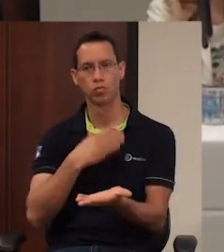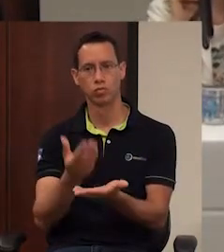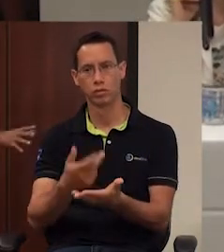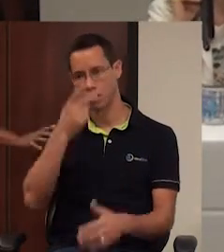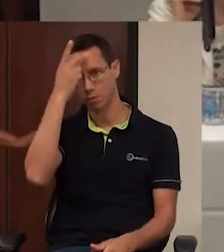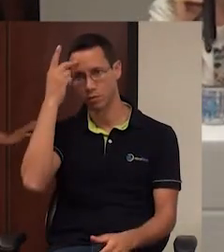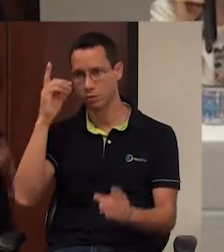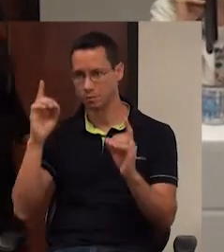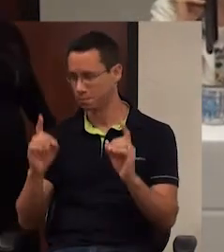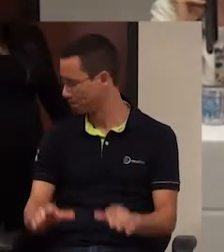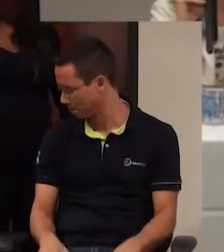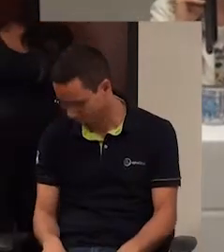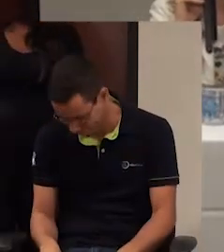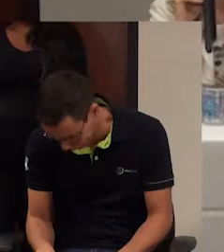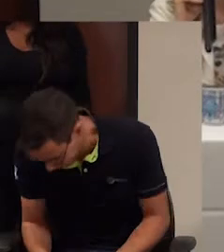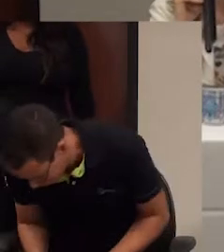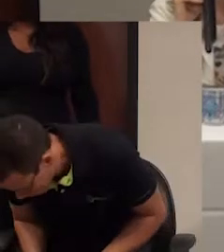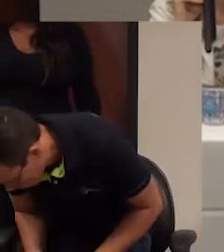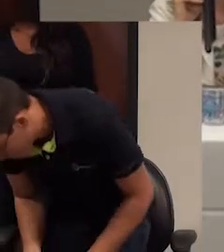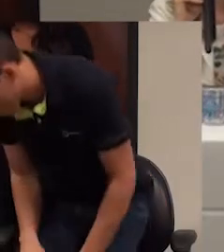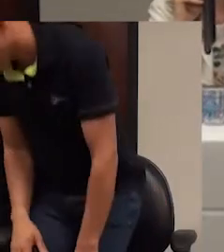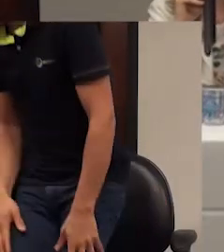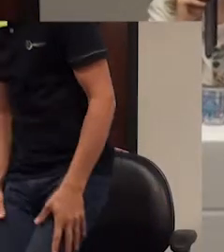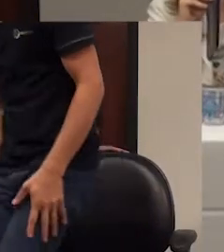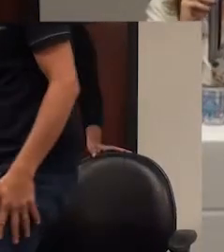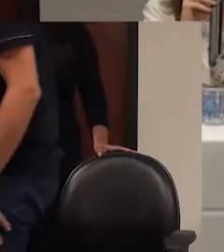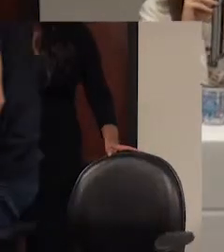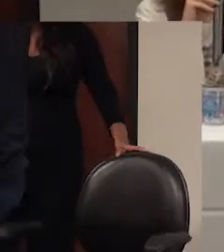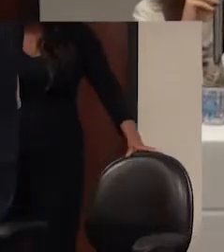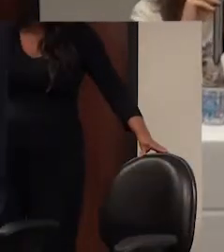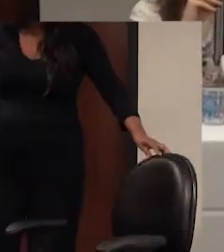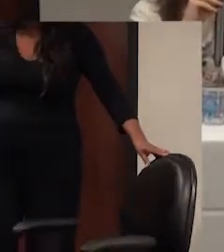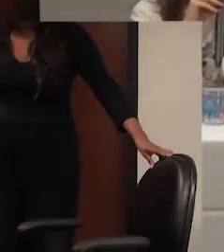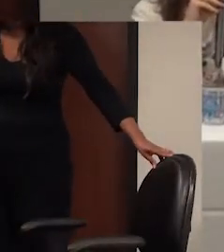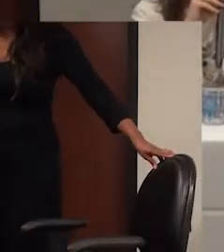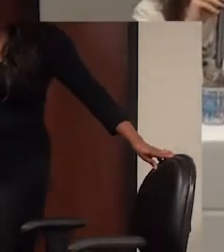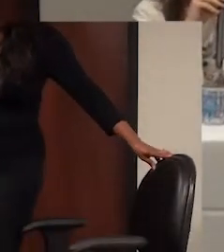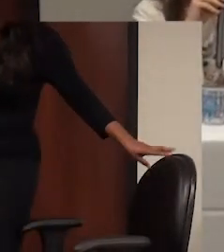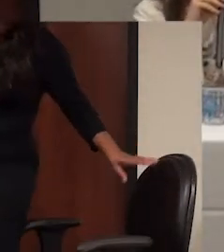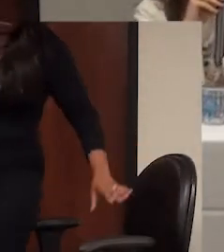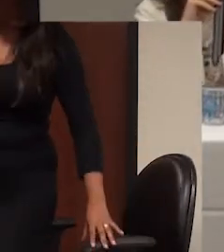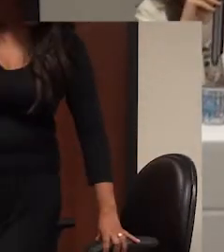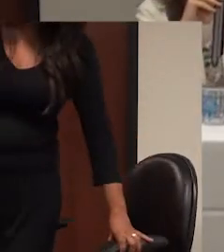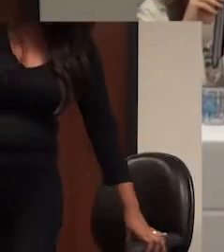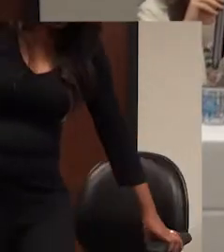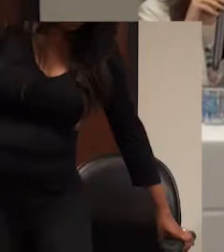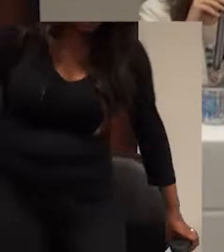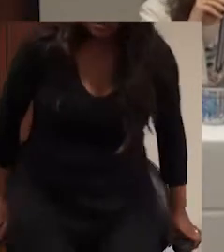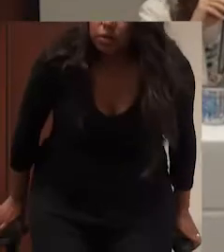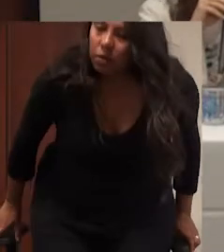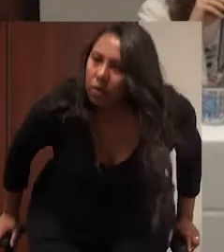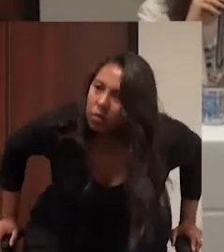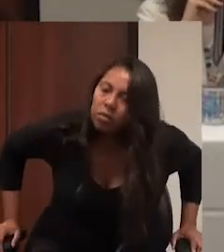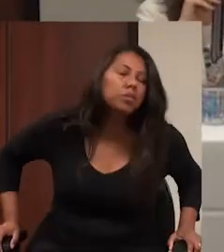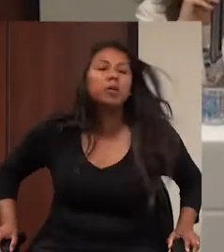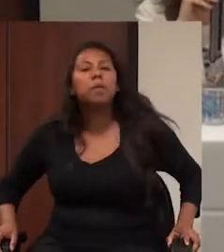para pessoas com deficiência psicossocial. Não é necessário comprovar a deficiência. Isso eu acho que é uma outra coisa